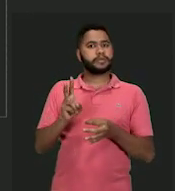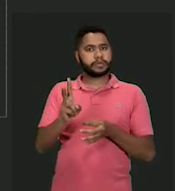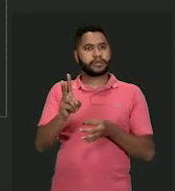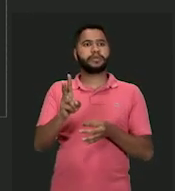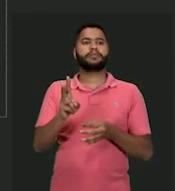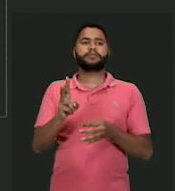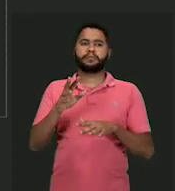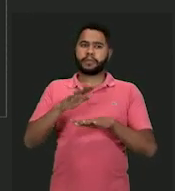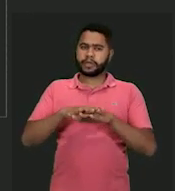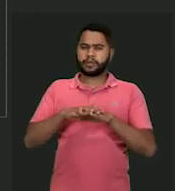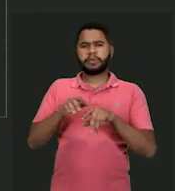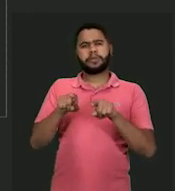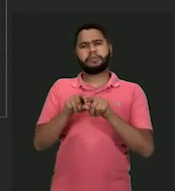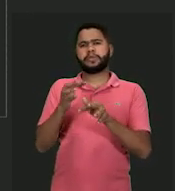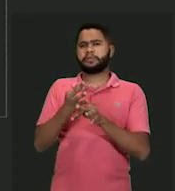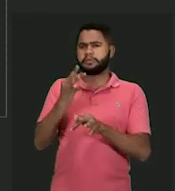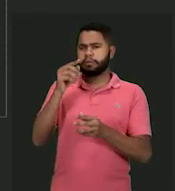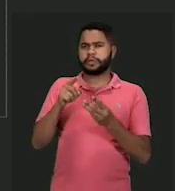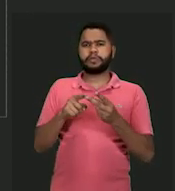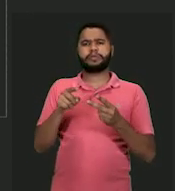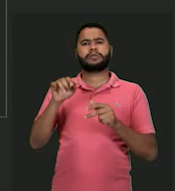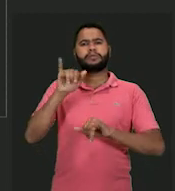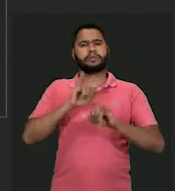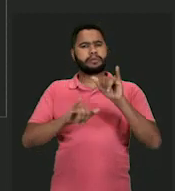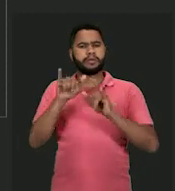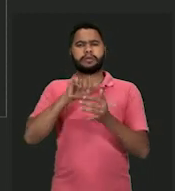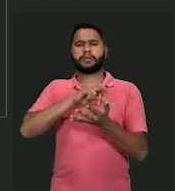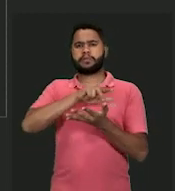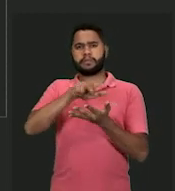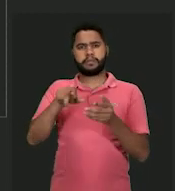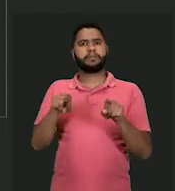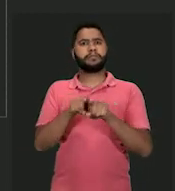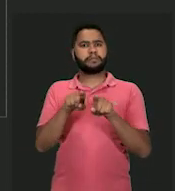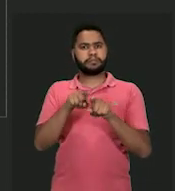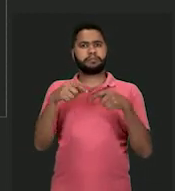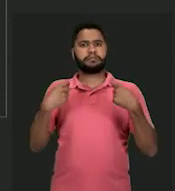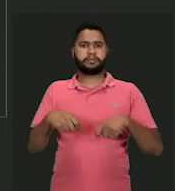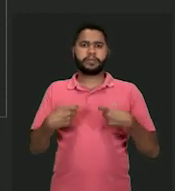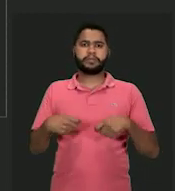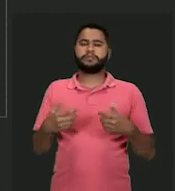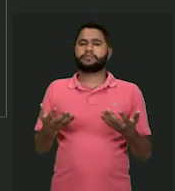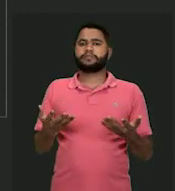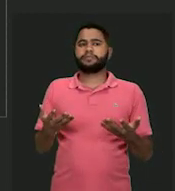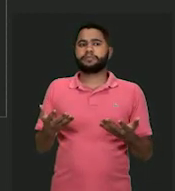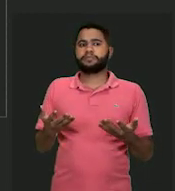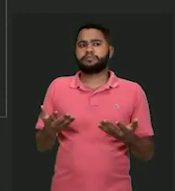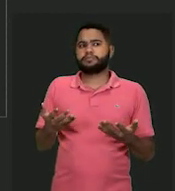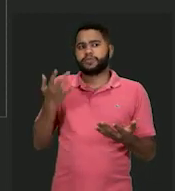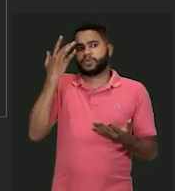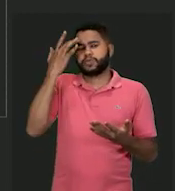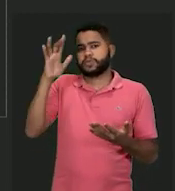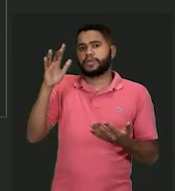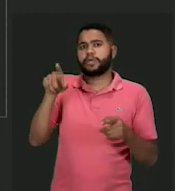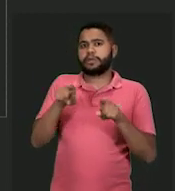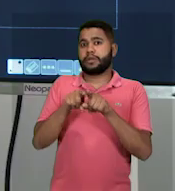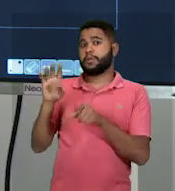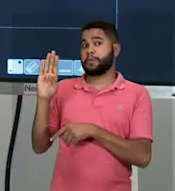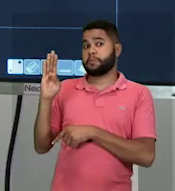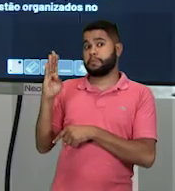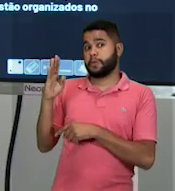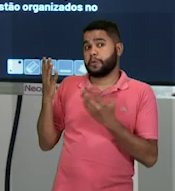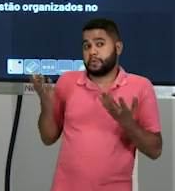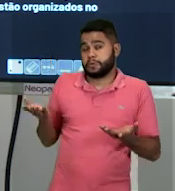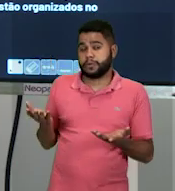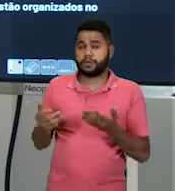também em questões de física, química, etc. Às vezes você precisa disso até para, sei lá, uma questão de biologia, não